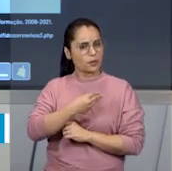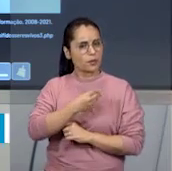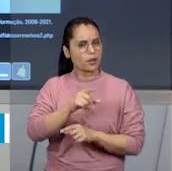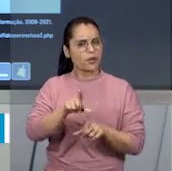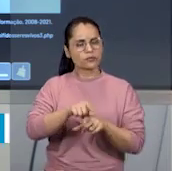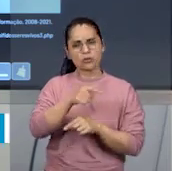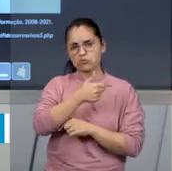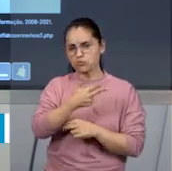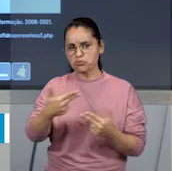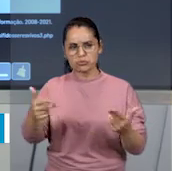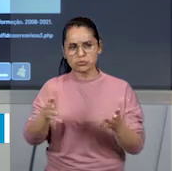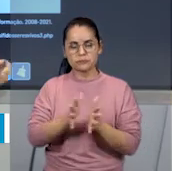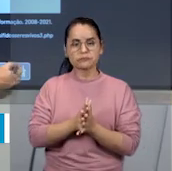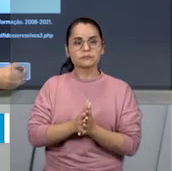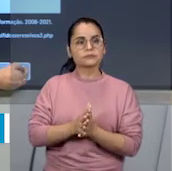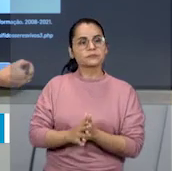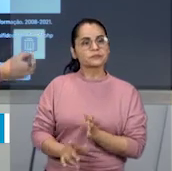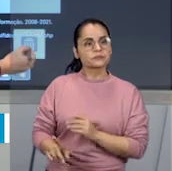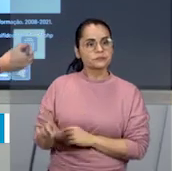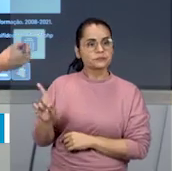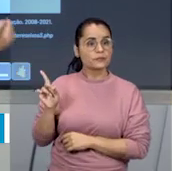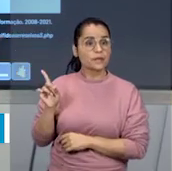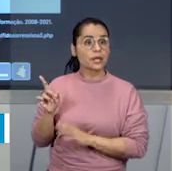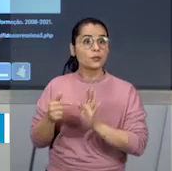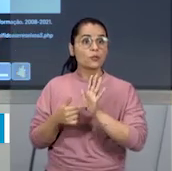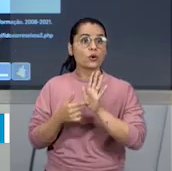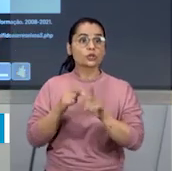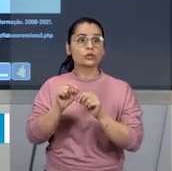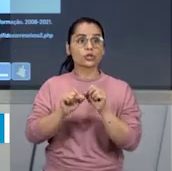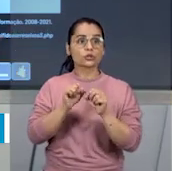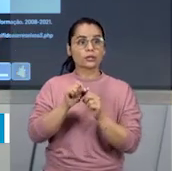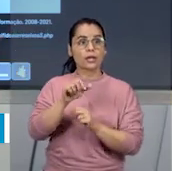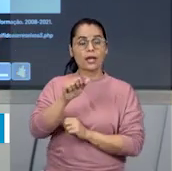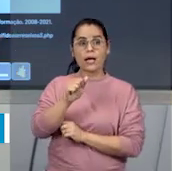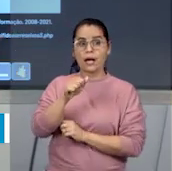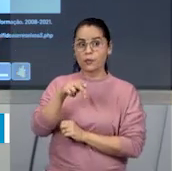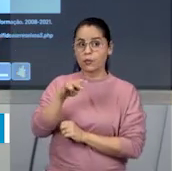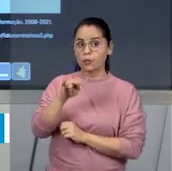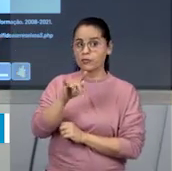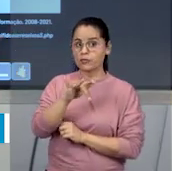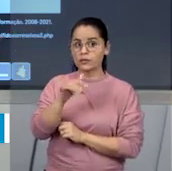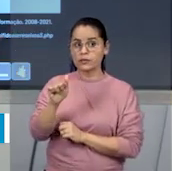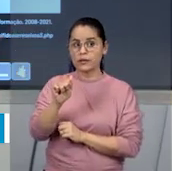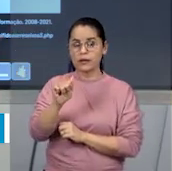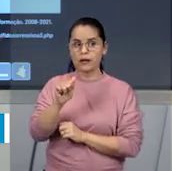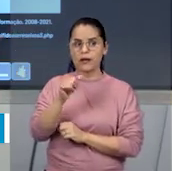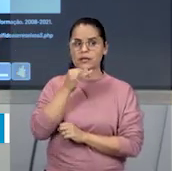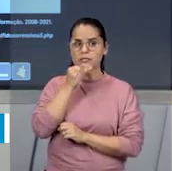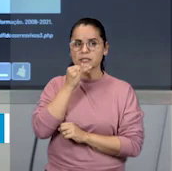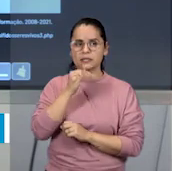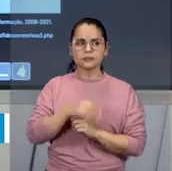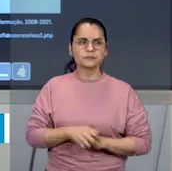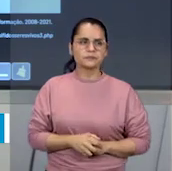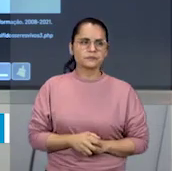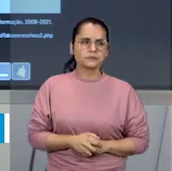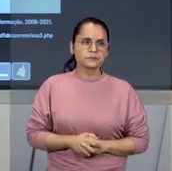assim por diante, tá? E aqui, mostrando para vocês as apomorfias. Exemplo aqui, olha,